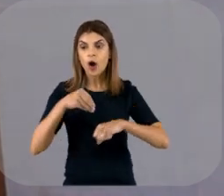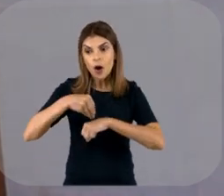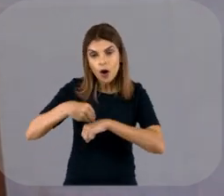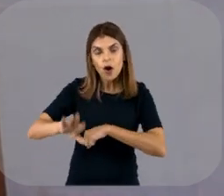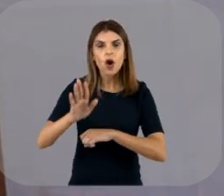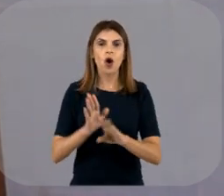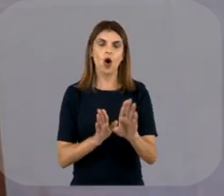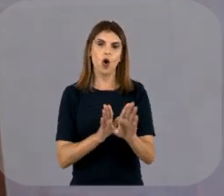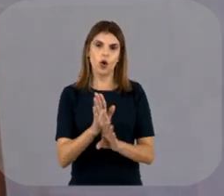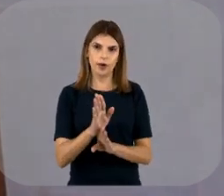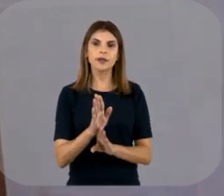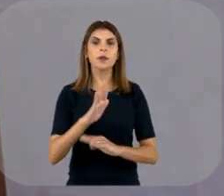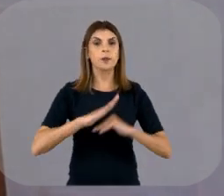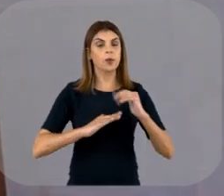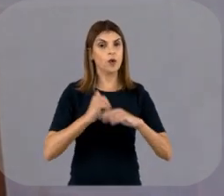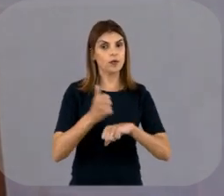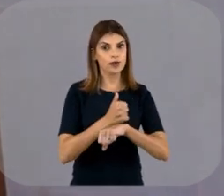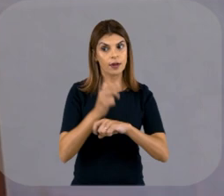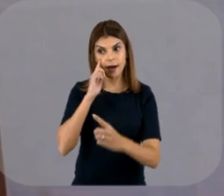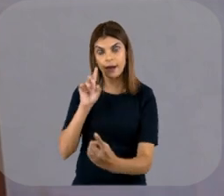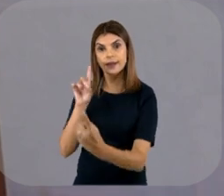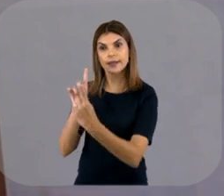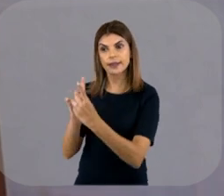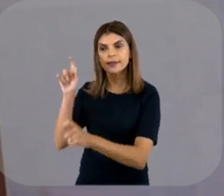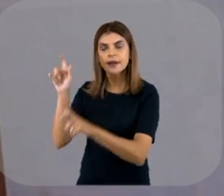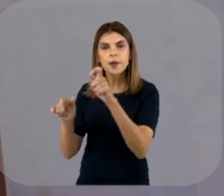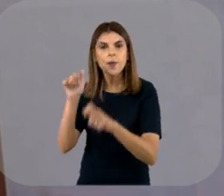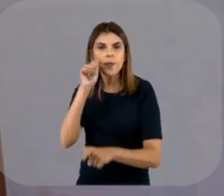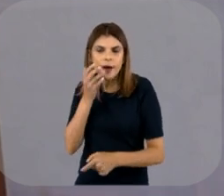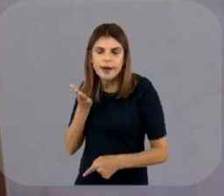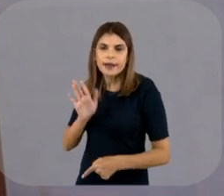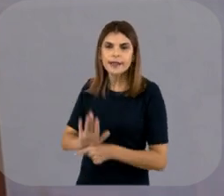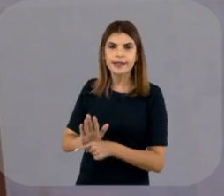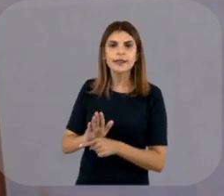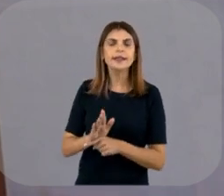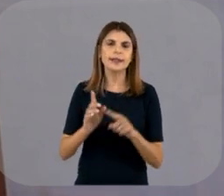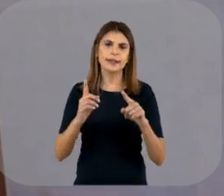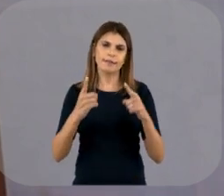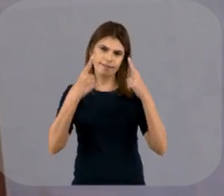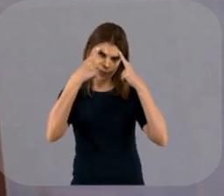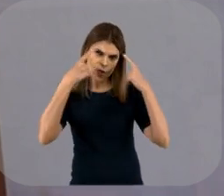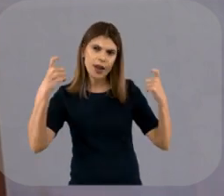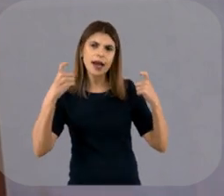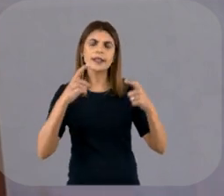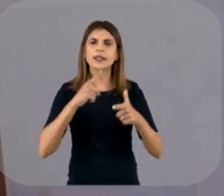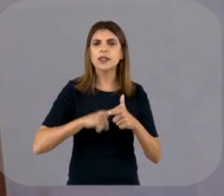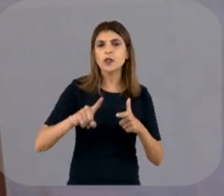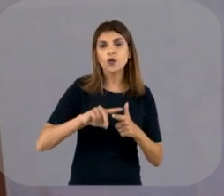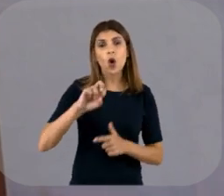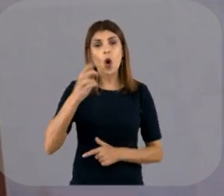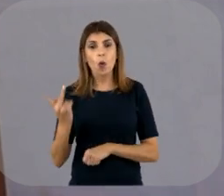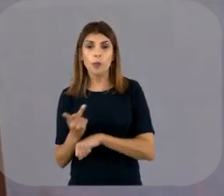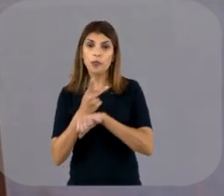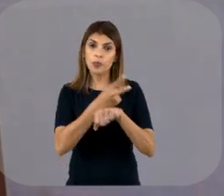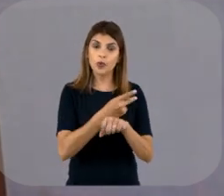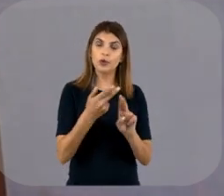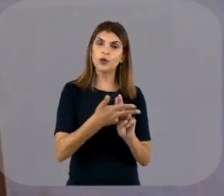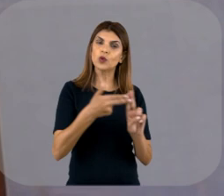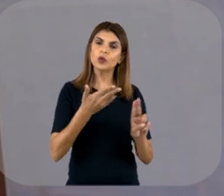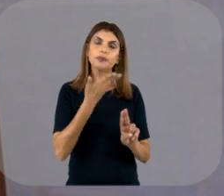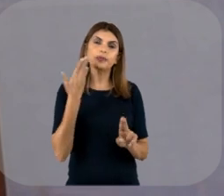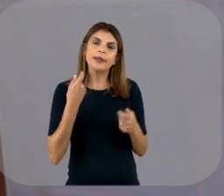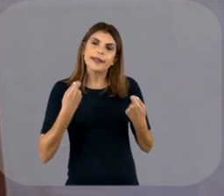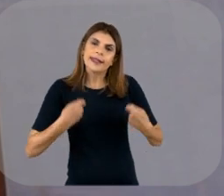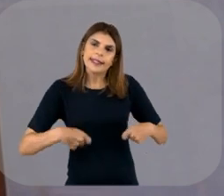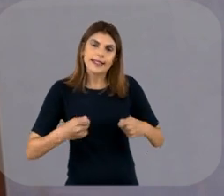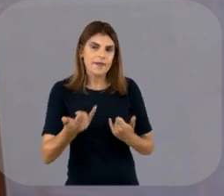devem orientar os profissionais de saúde na assistência às mulheres que estão em situação de violência ou que simplesmente chegam aos